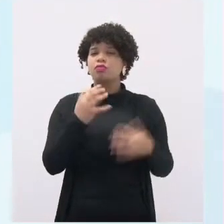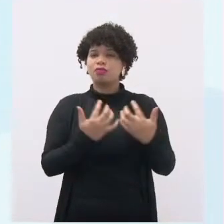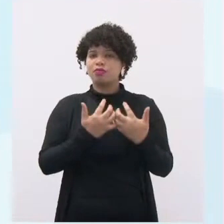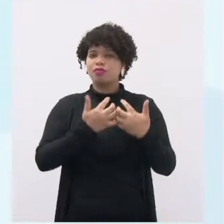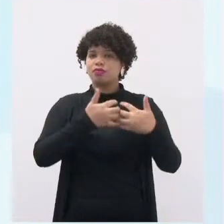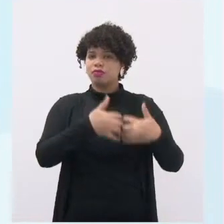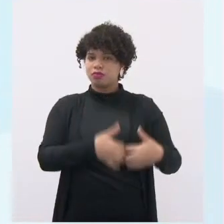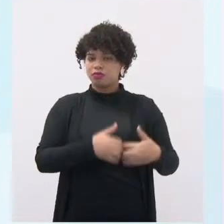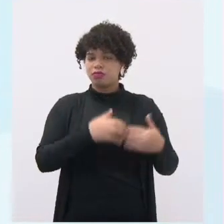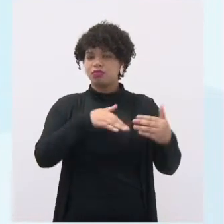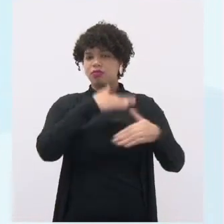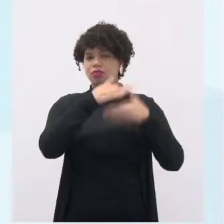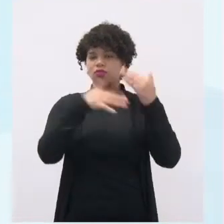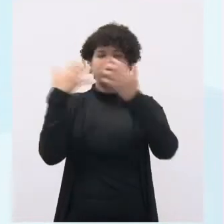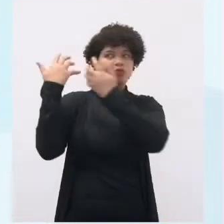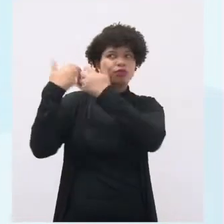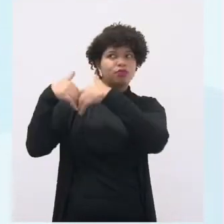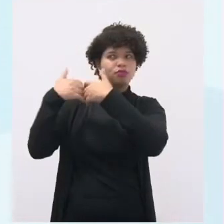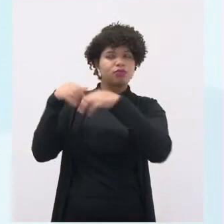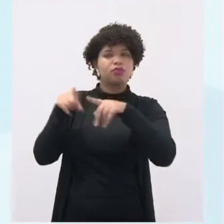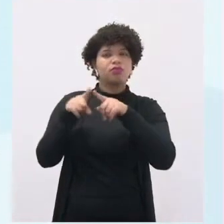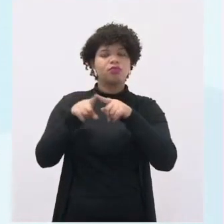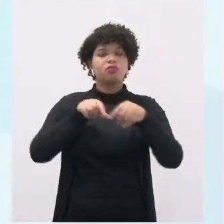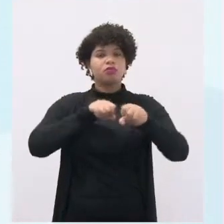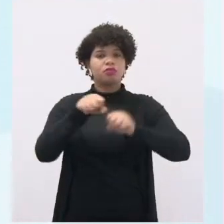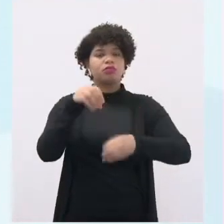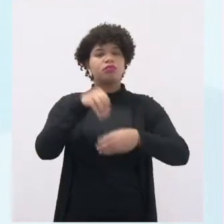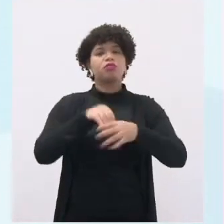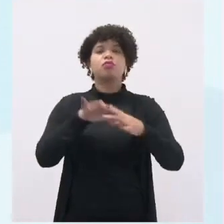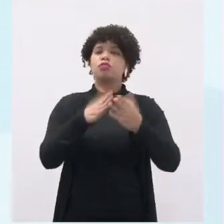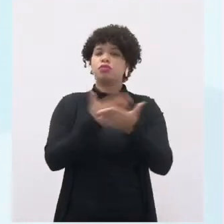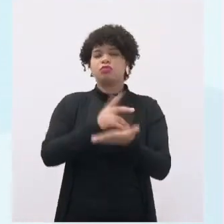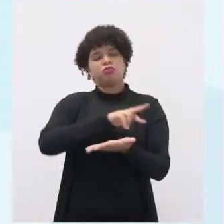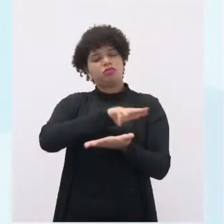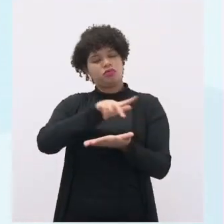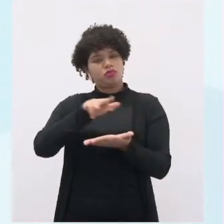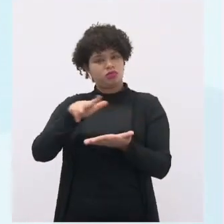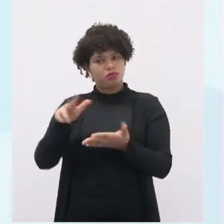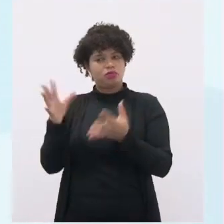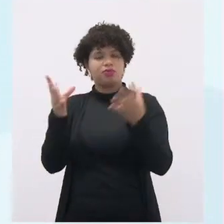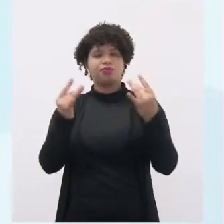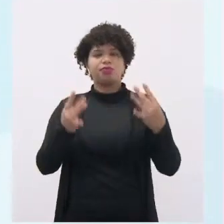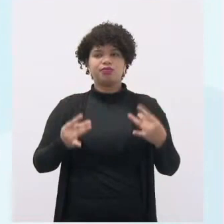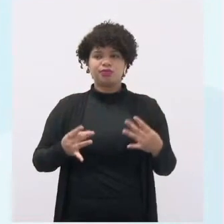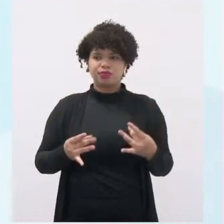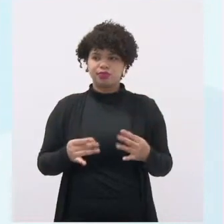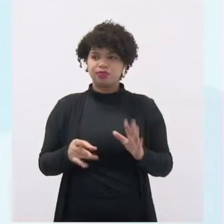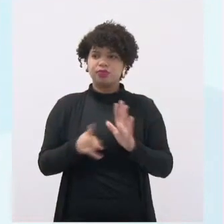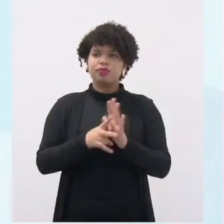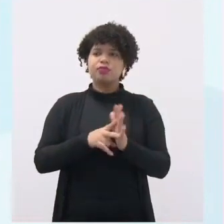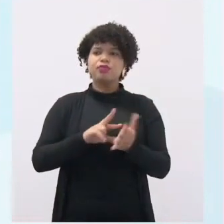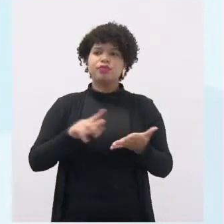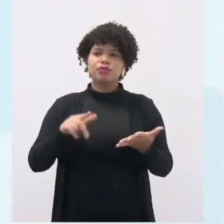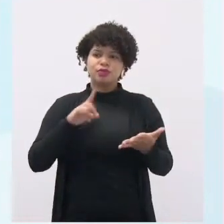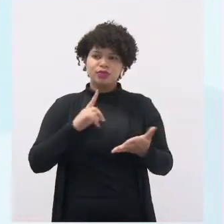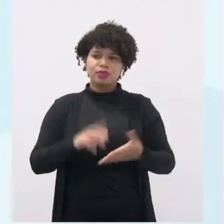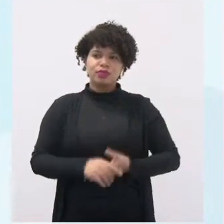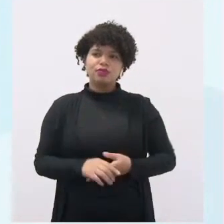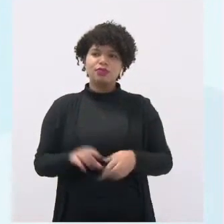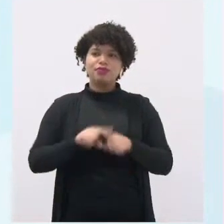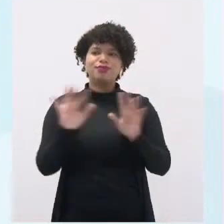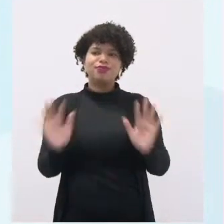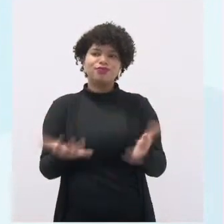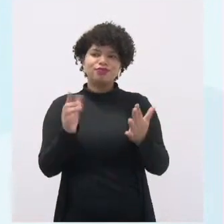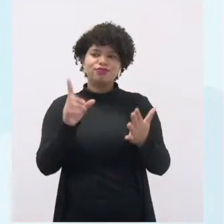processos coletivos de reflexão e formação com a comunidade escolar, nos diversos aspectos da diversificação, que contribua